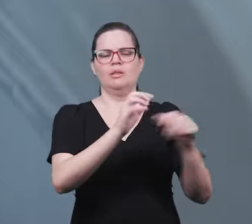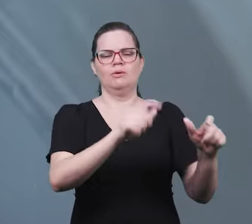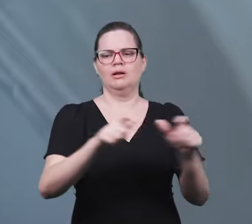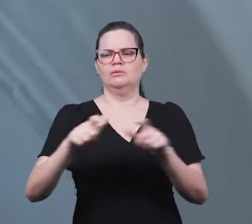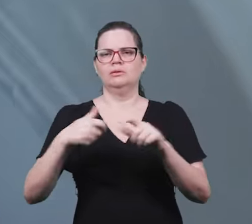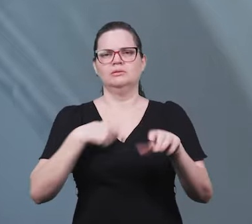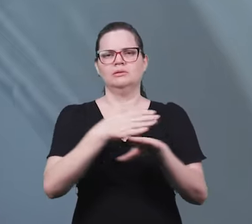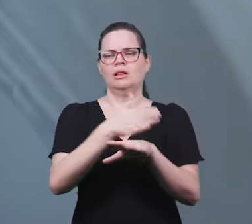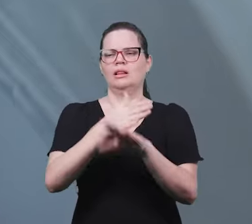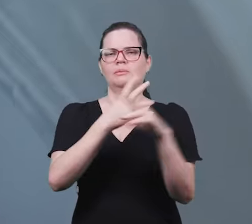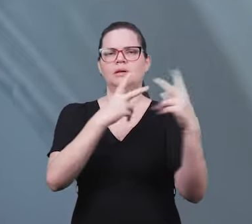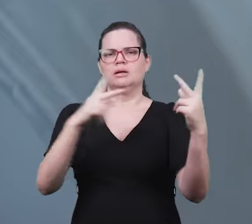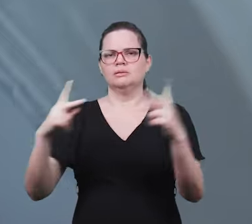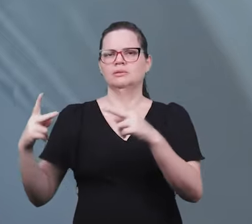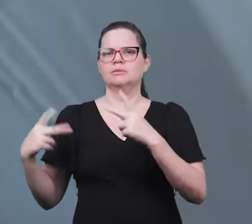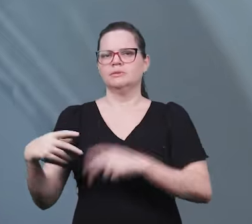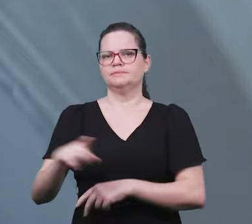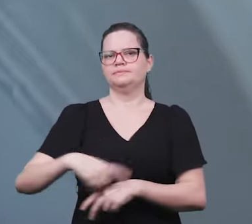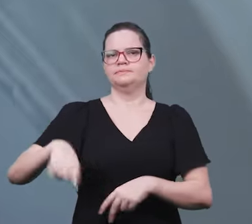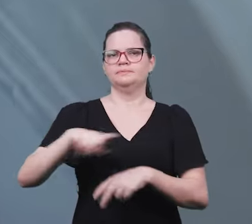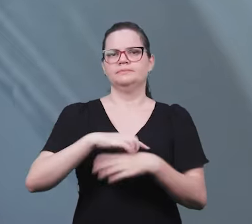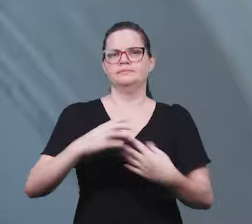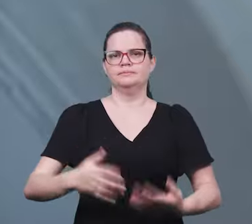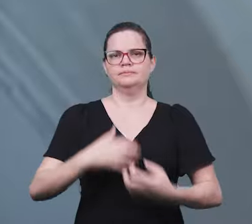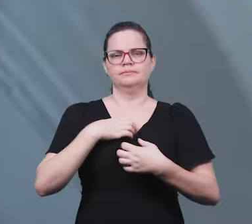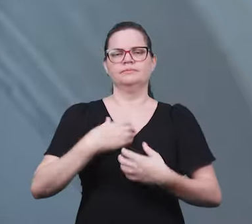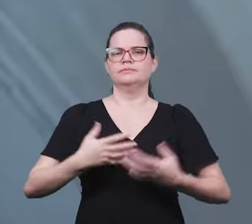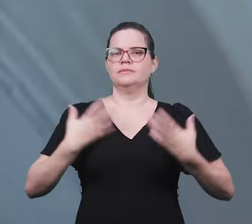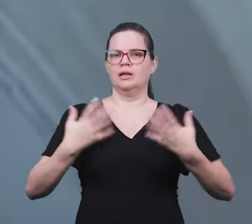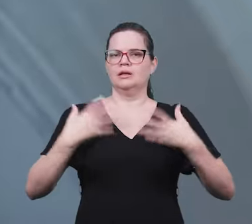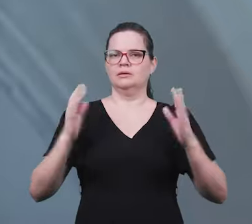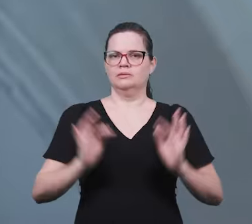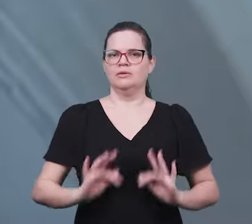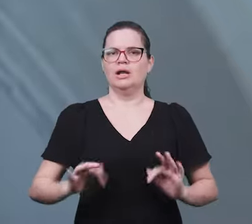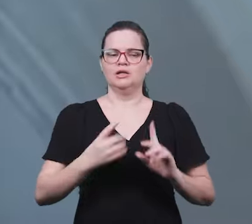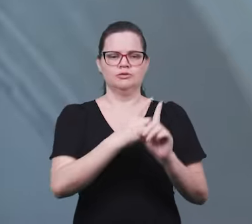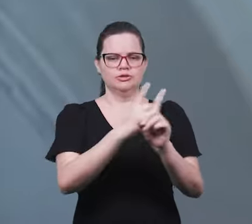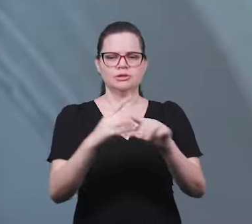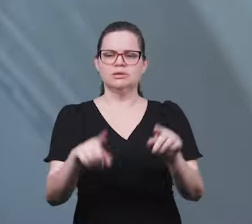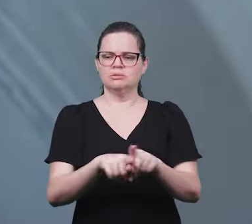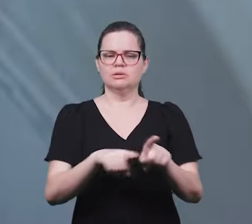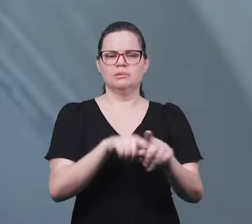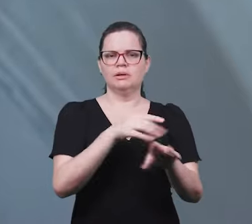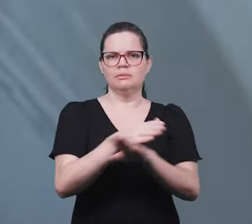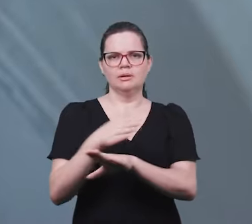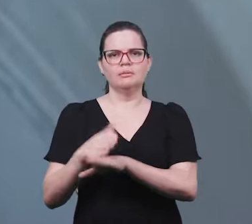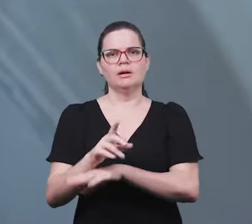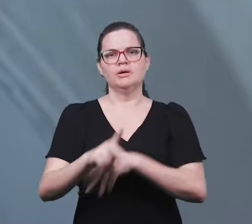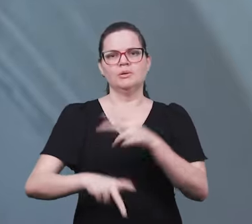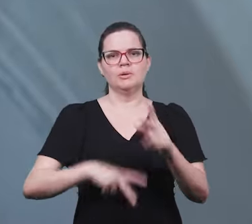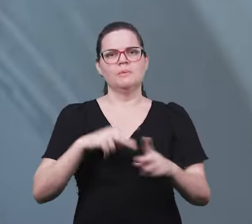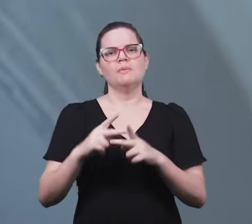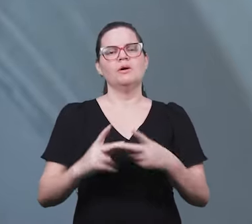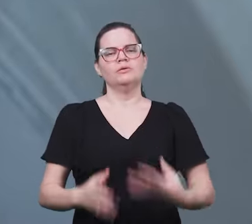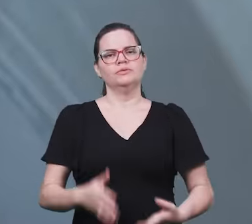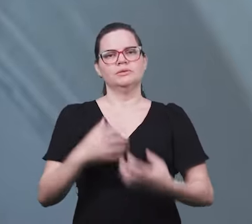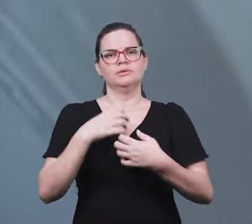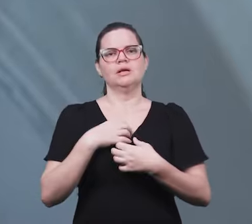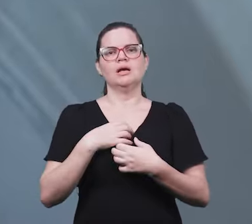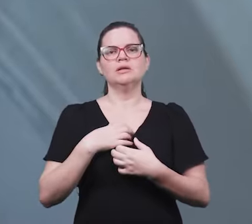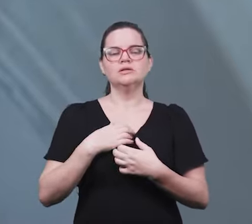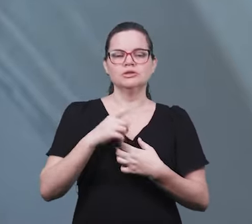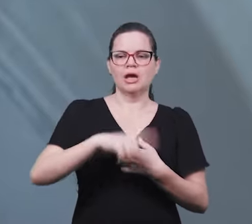pregando, voltando felizes e maravilhados porque o Senhor os usou, e o povo adora, o povo se inclina, o povo crê, quando você vê